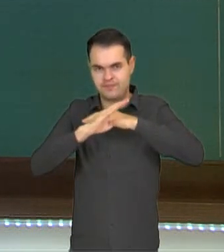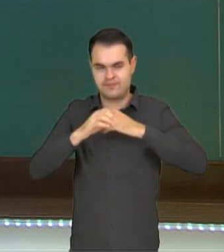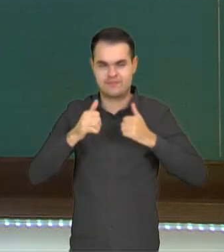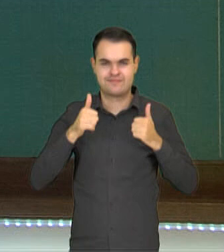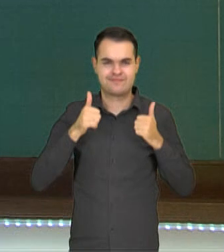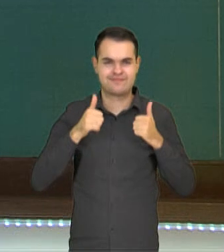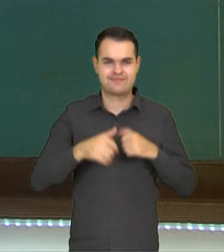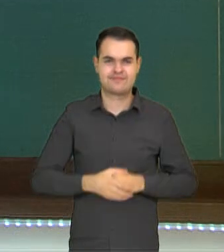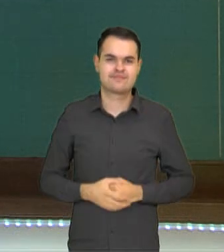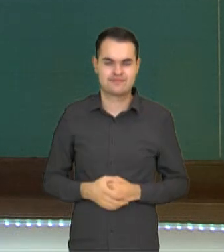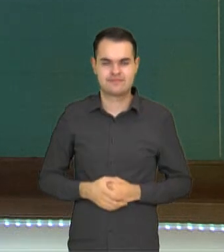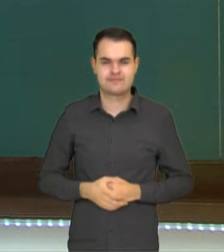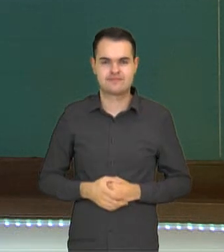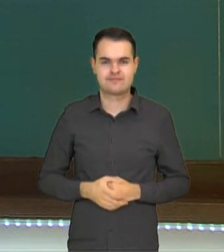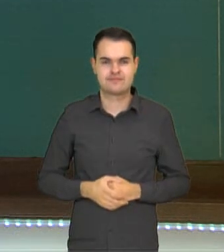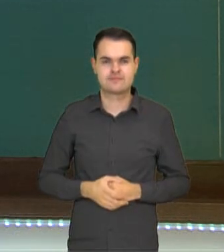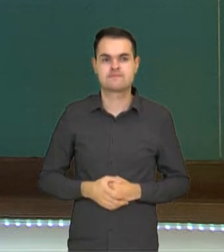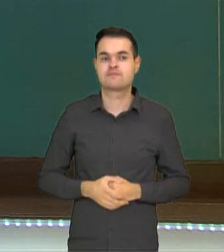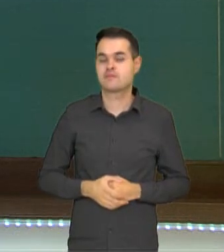é isso aí.